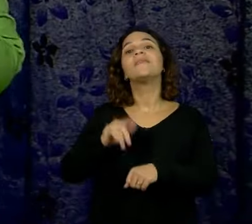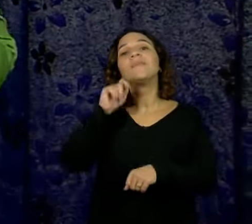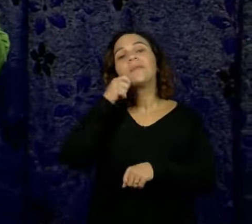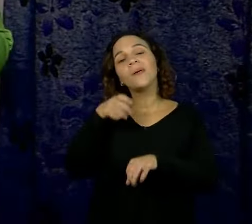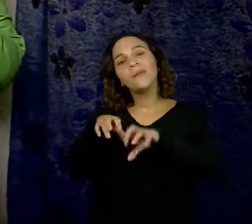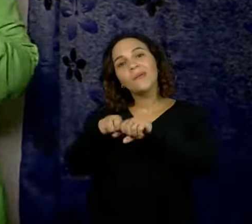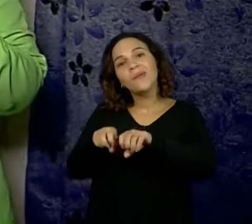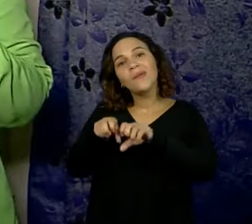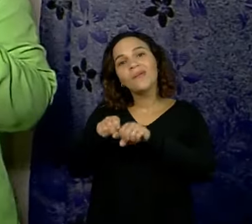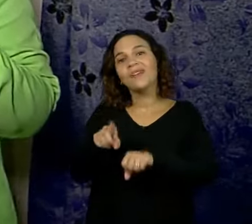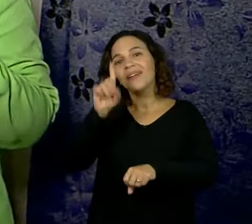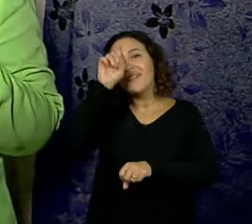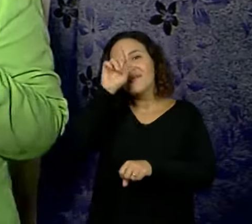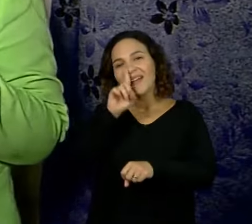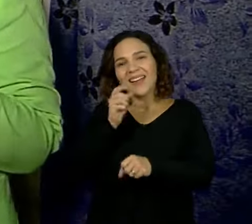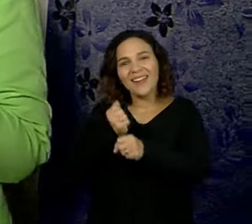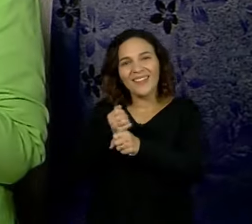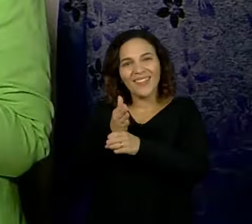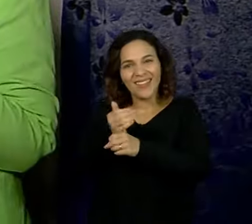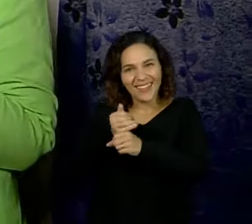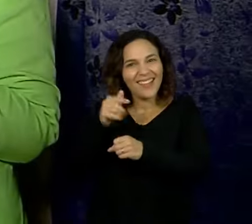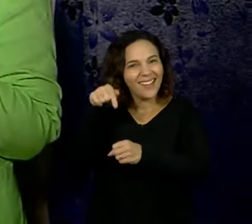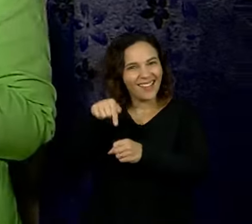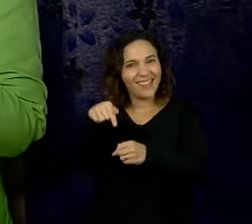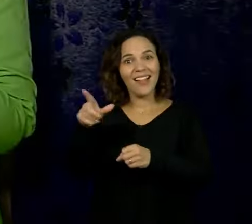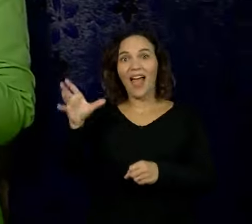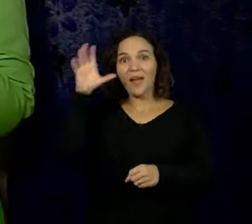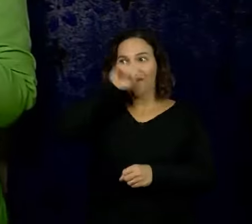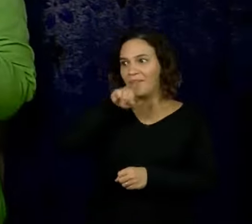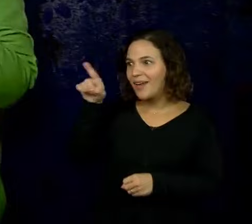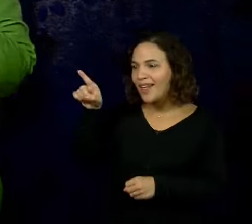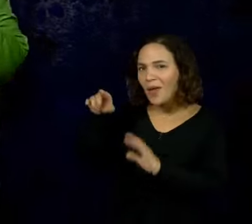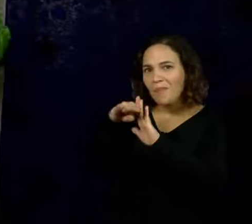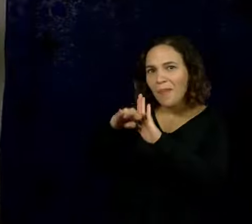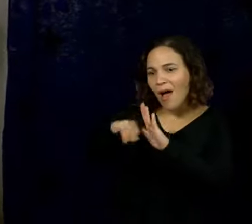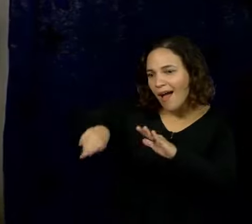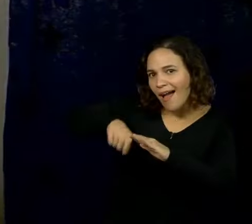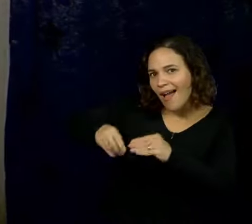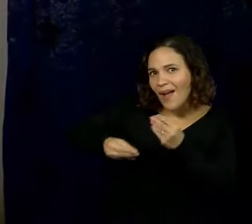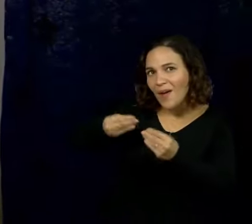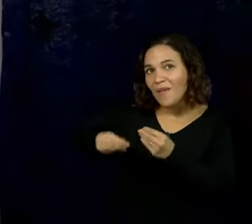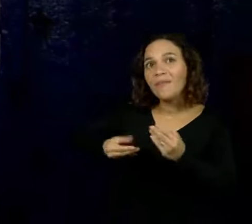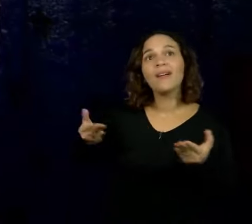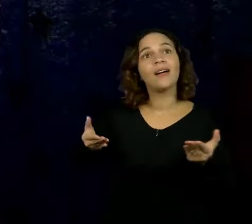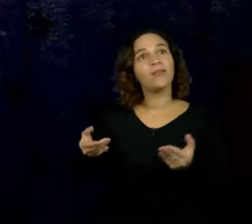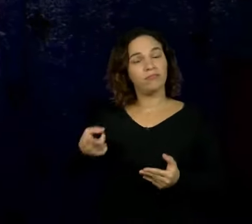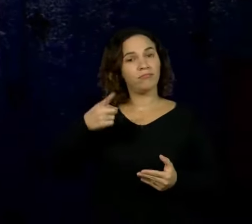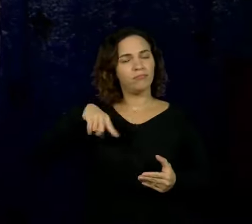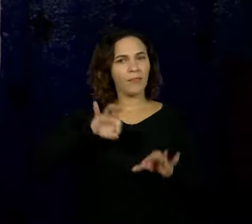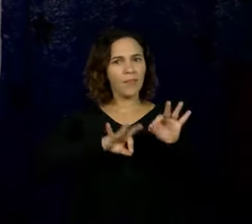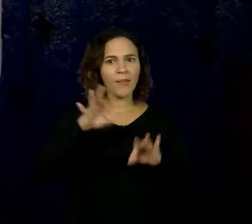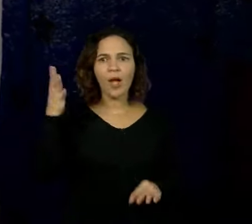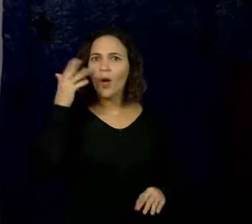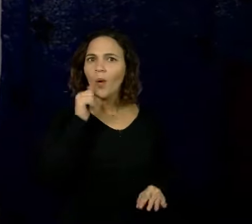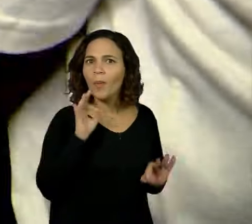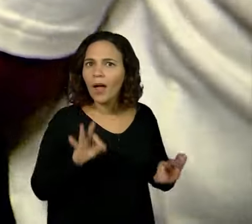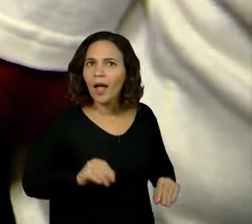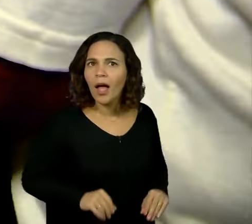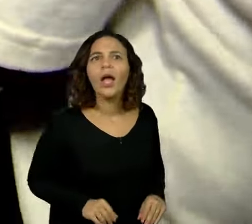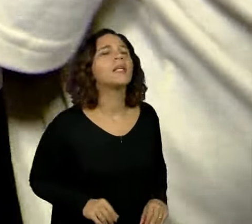mandioquinha. Pãozinho de mandioquinha, que a gente acabou de aprender a receita lá no céu, né? Foi. E a galera que tá aqui preparada para comer, não é isso?